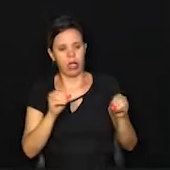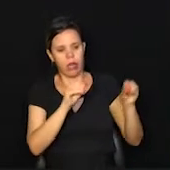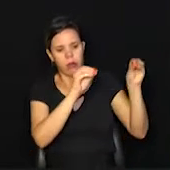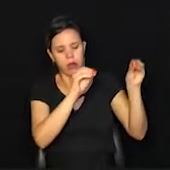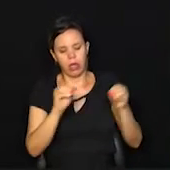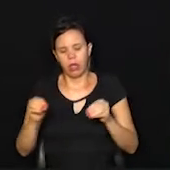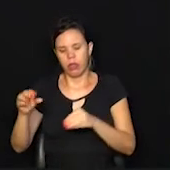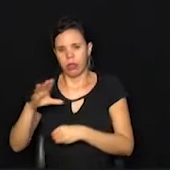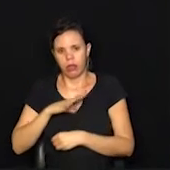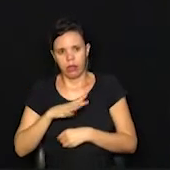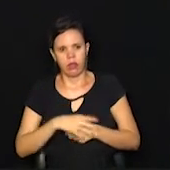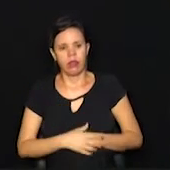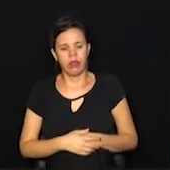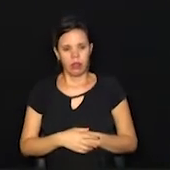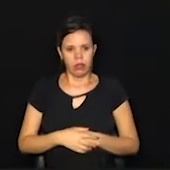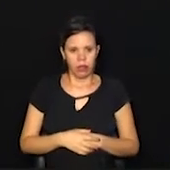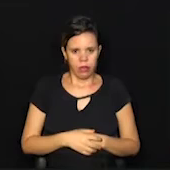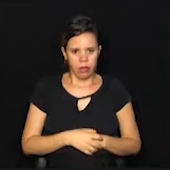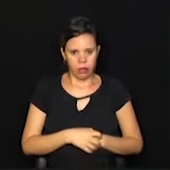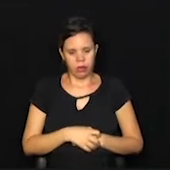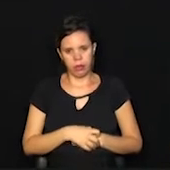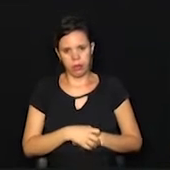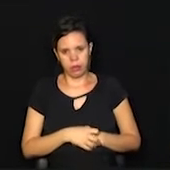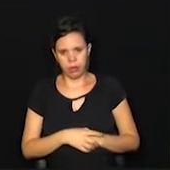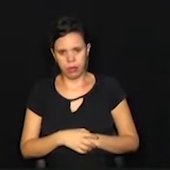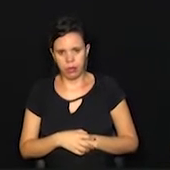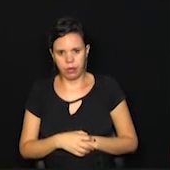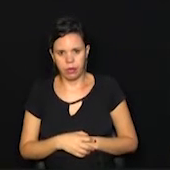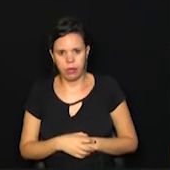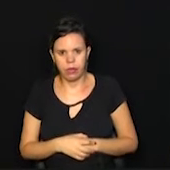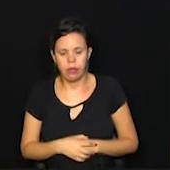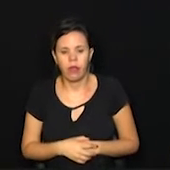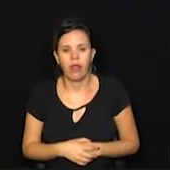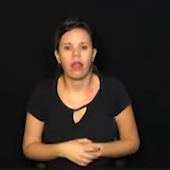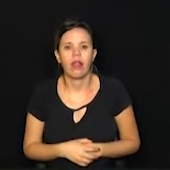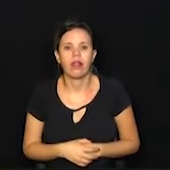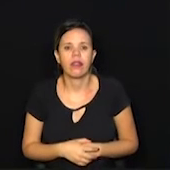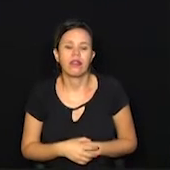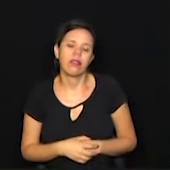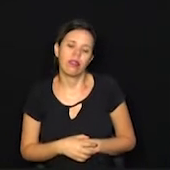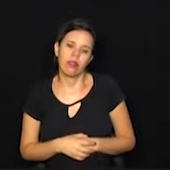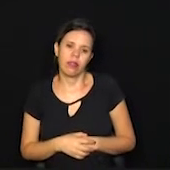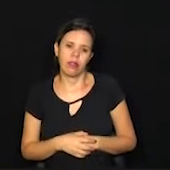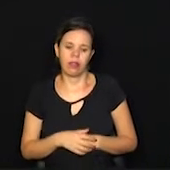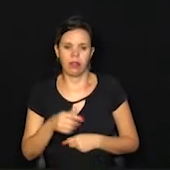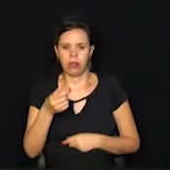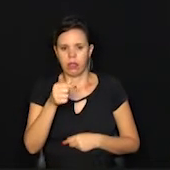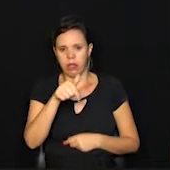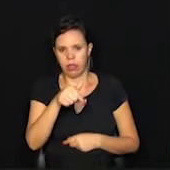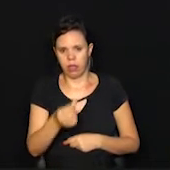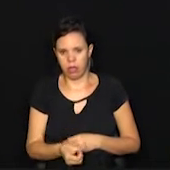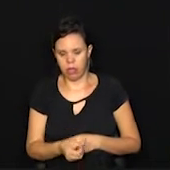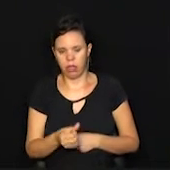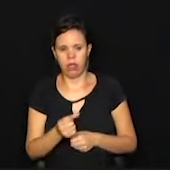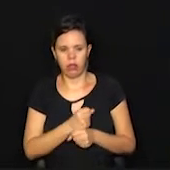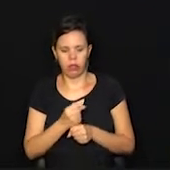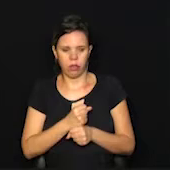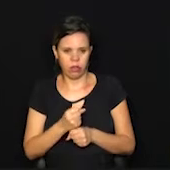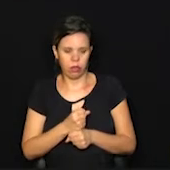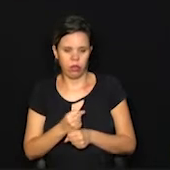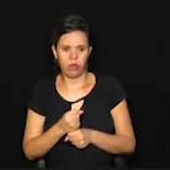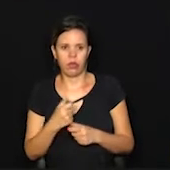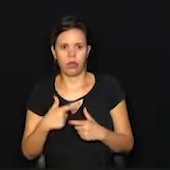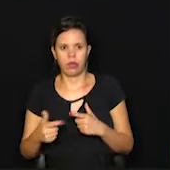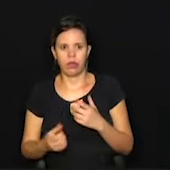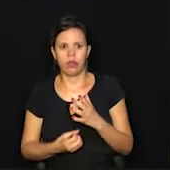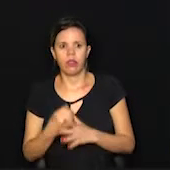cidade mas isso lanchinho Mas a partir de 76 não a partir de 76 com esse